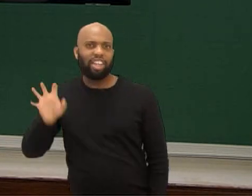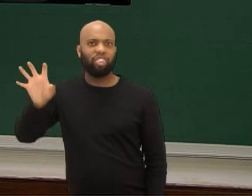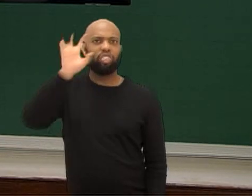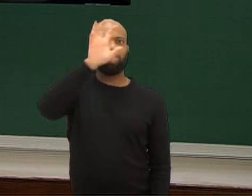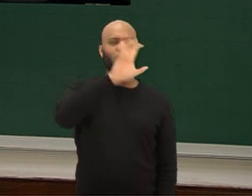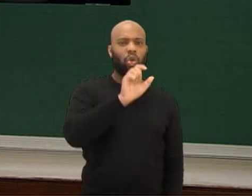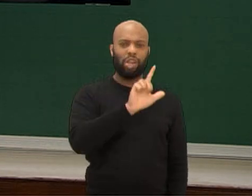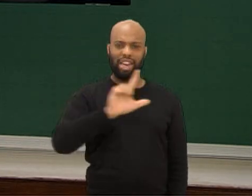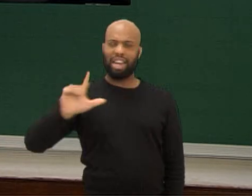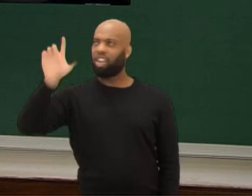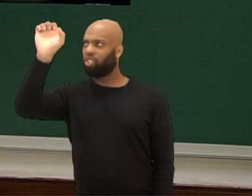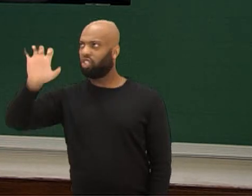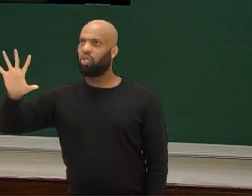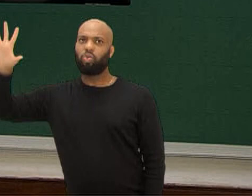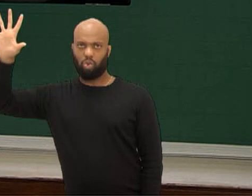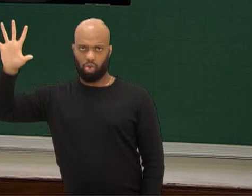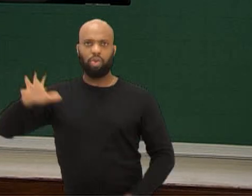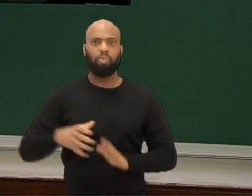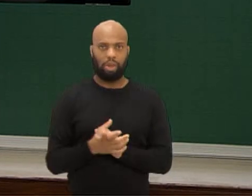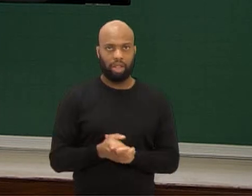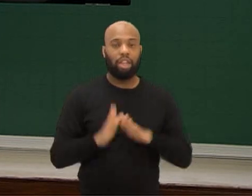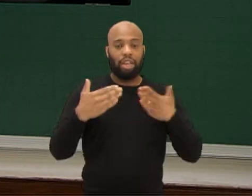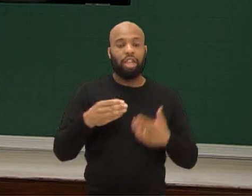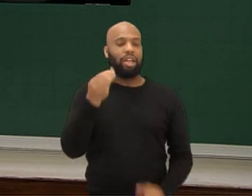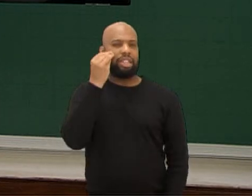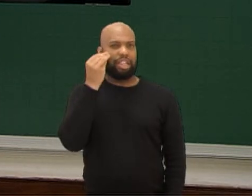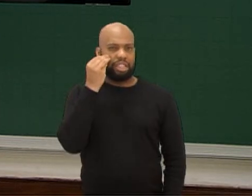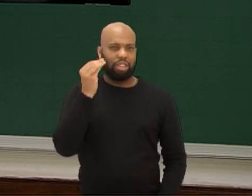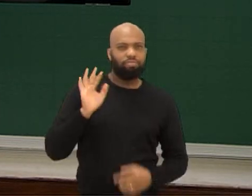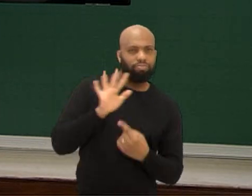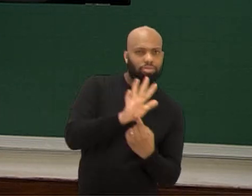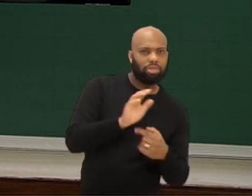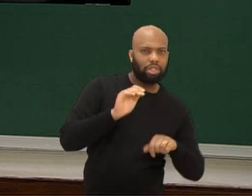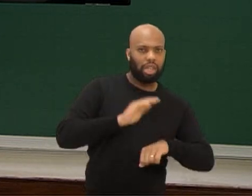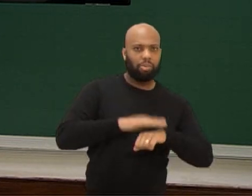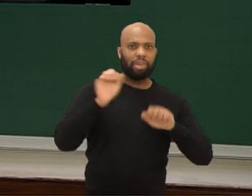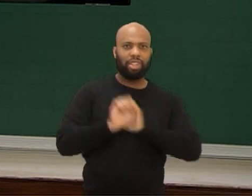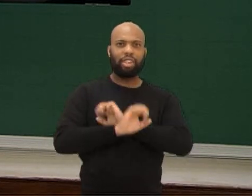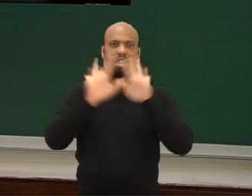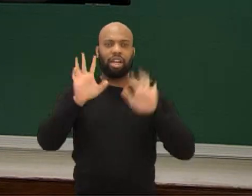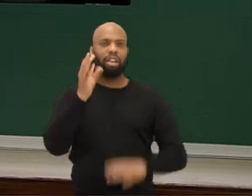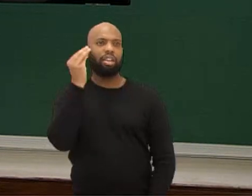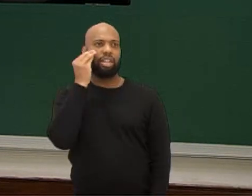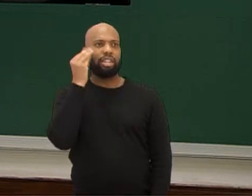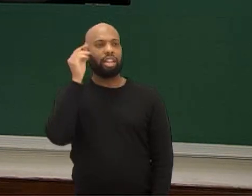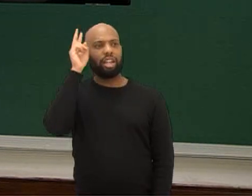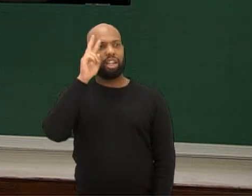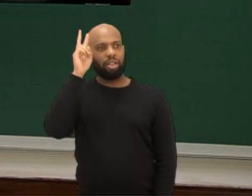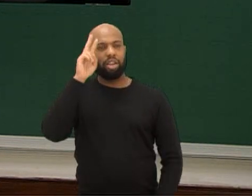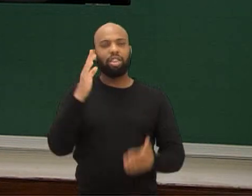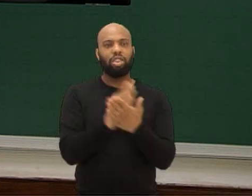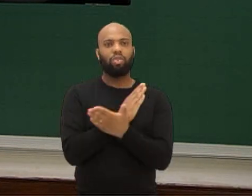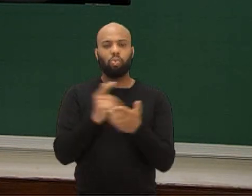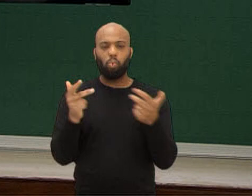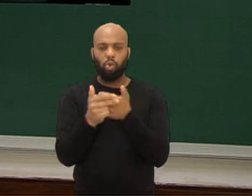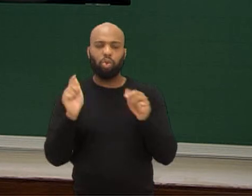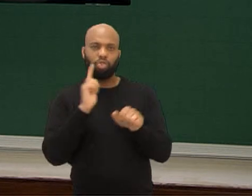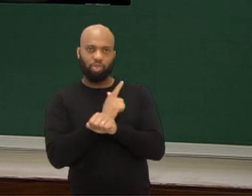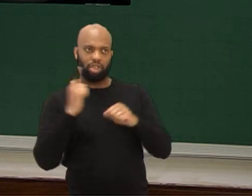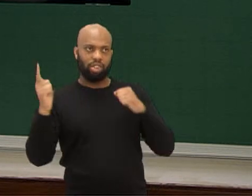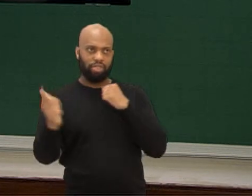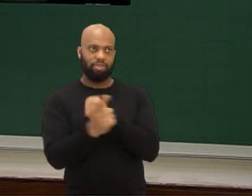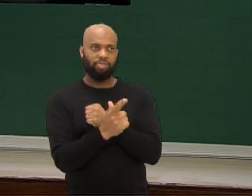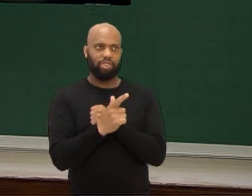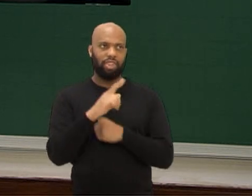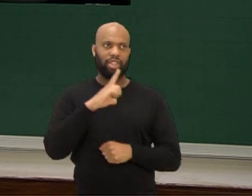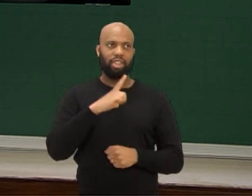ali do leste europeu. Para tentar situar vocês um pouco, gente, vamos tentar lembrar de algumas coisas de geografia,